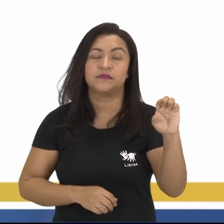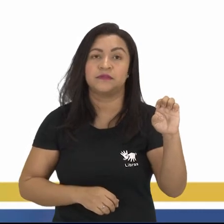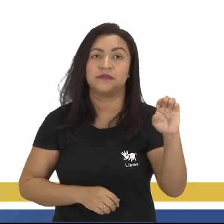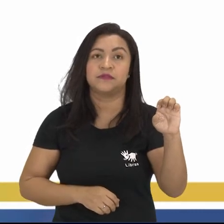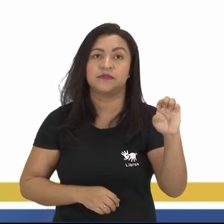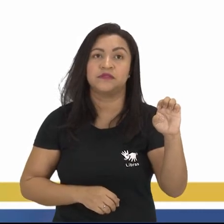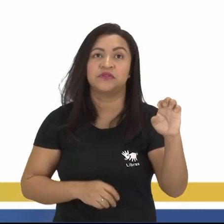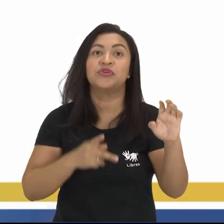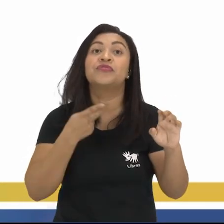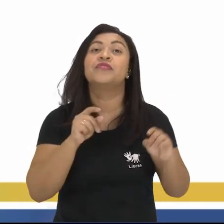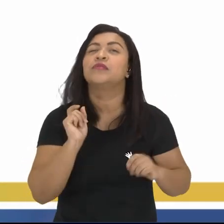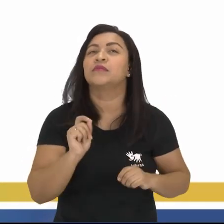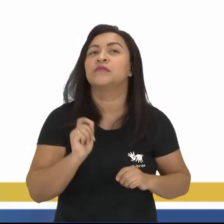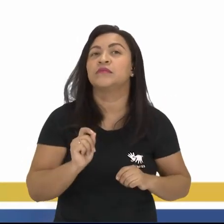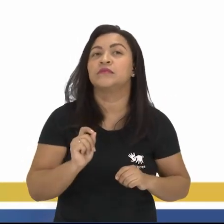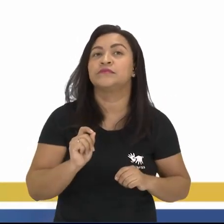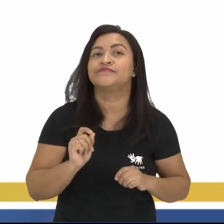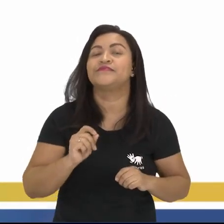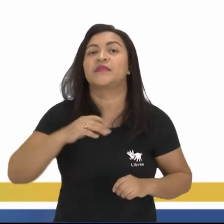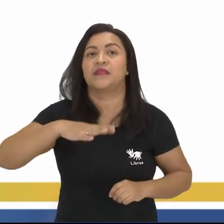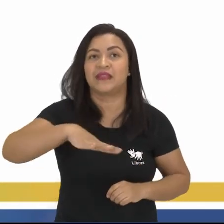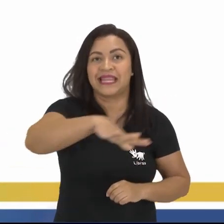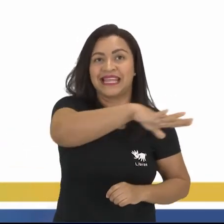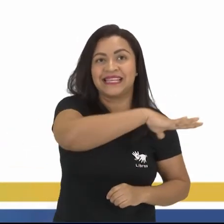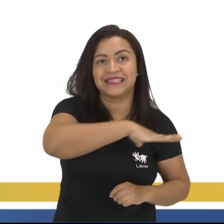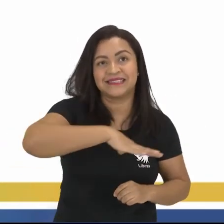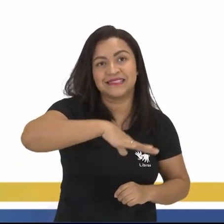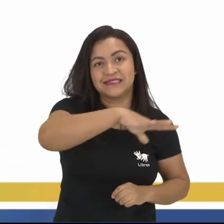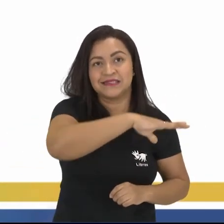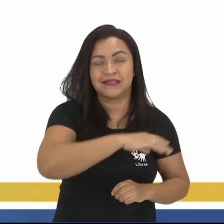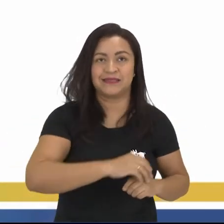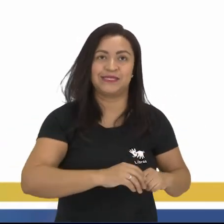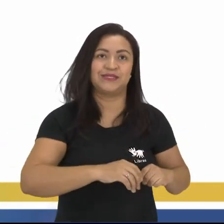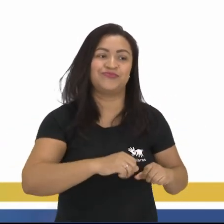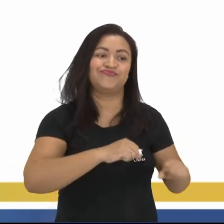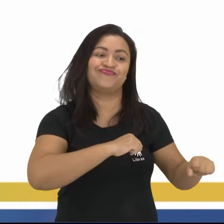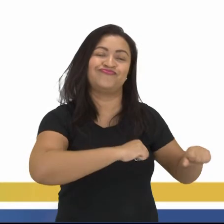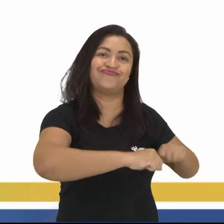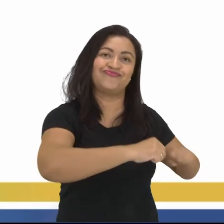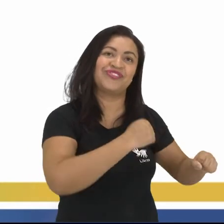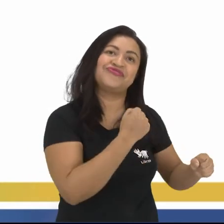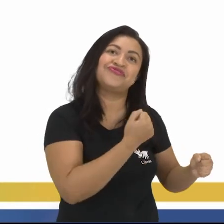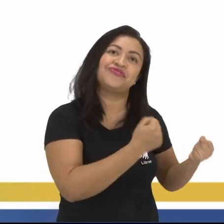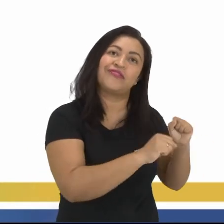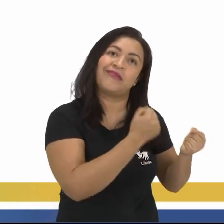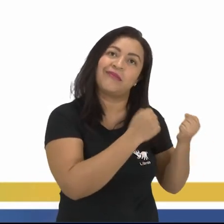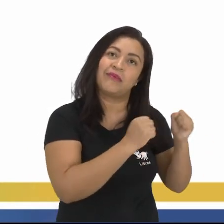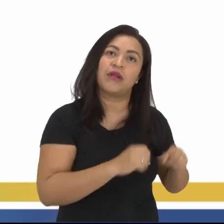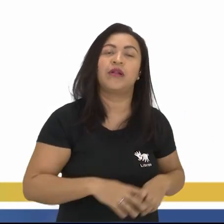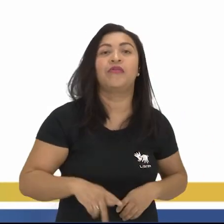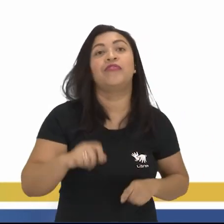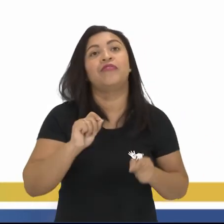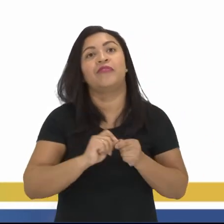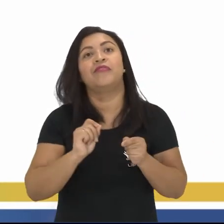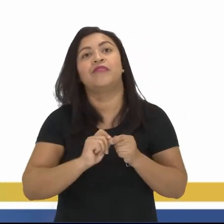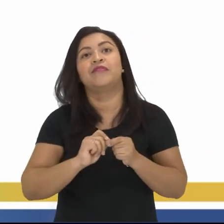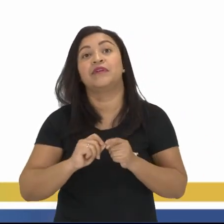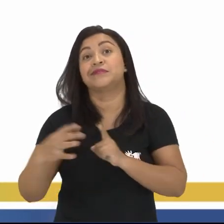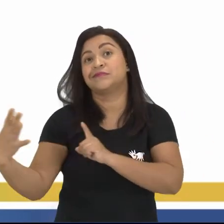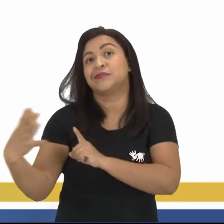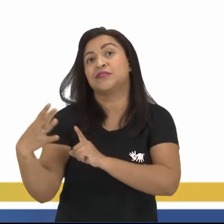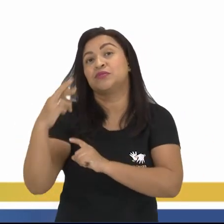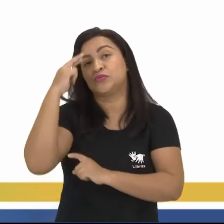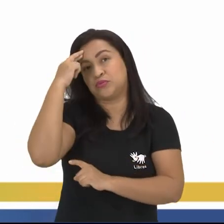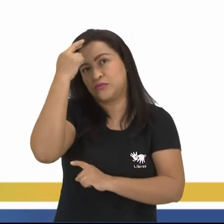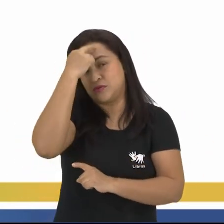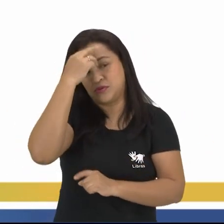da seguinte maneira: as classes operárias que fazem o materialismo histórico sobreviver. Será que